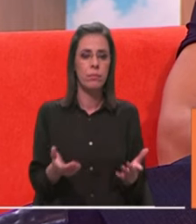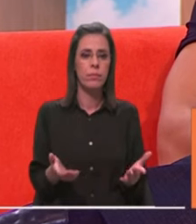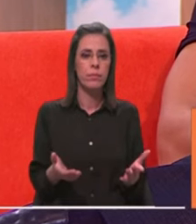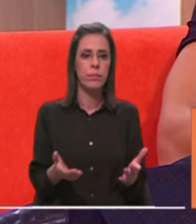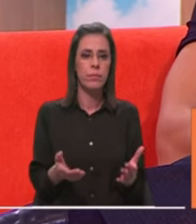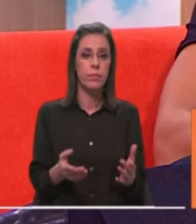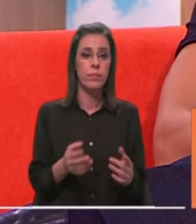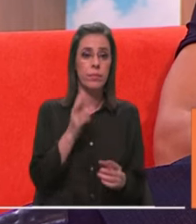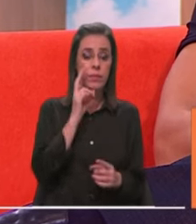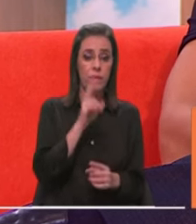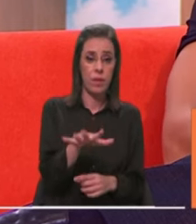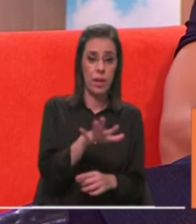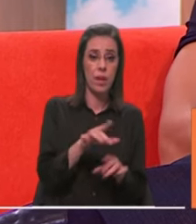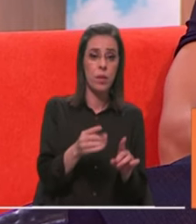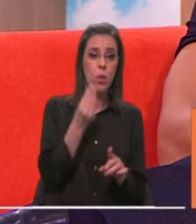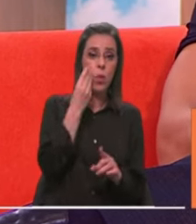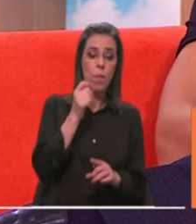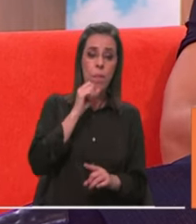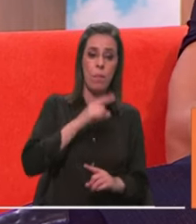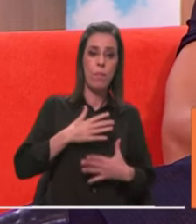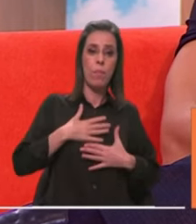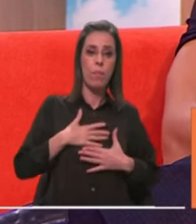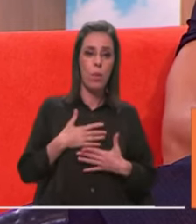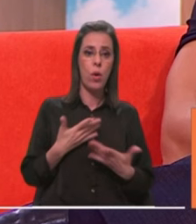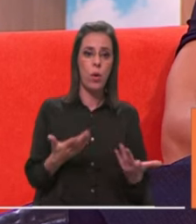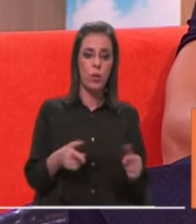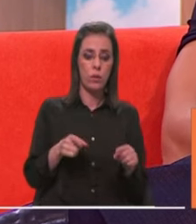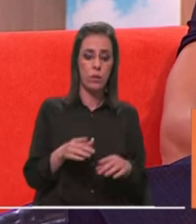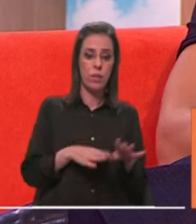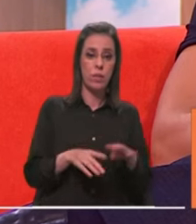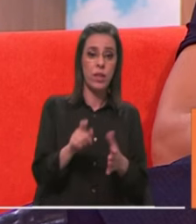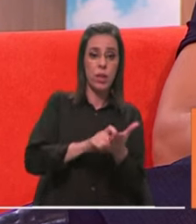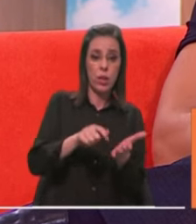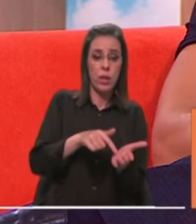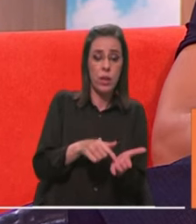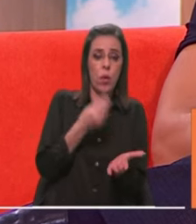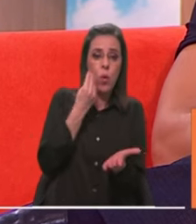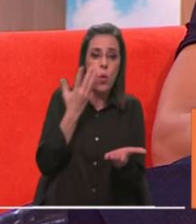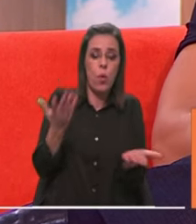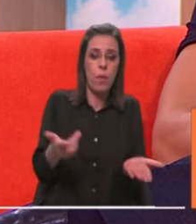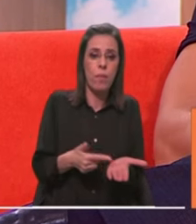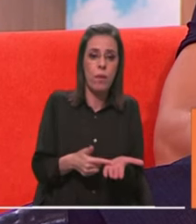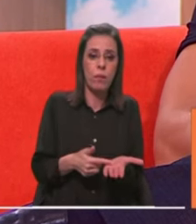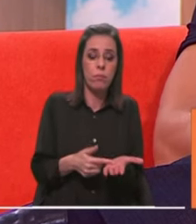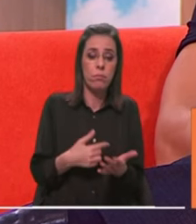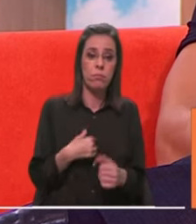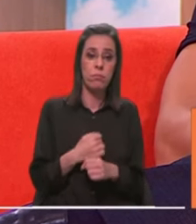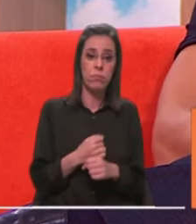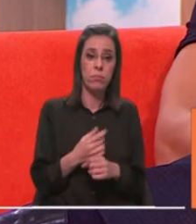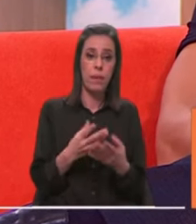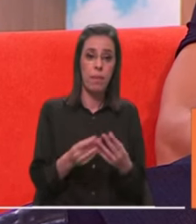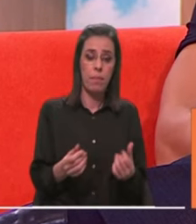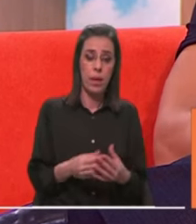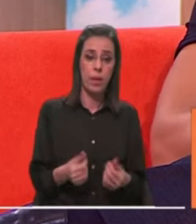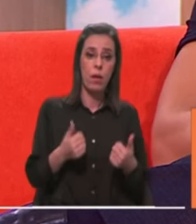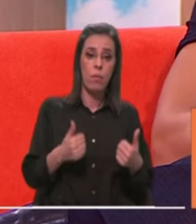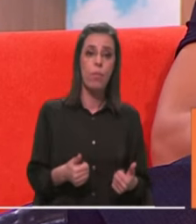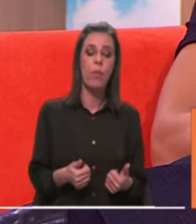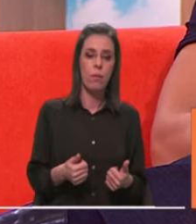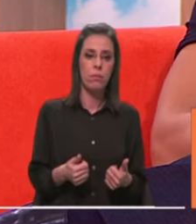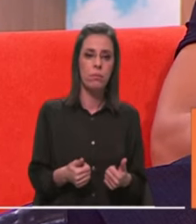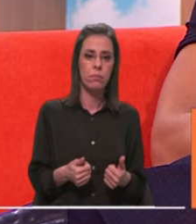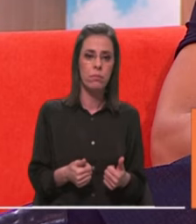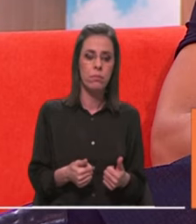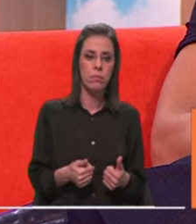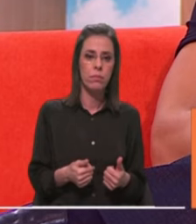é olhar para a cena e dizer assim como é que eu posso elevar isto que está aqui escrito hah nós estamos a trabalhar com material que é muito bom